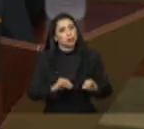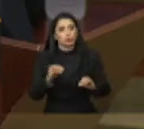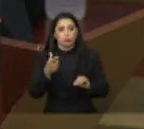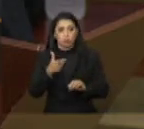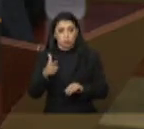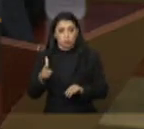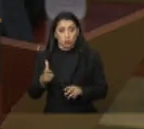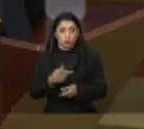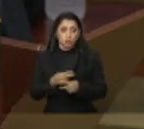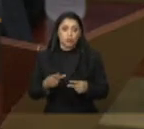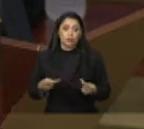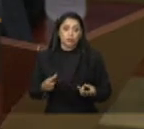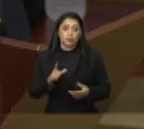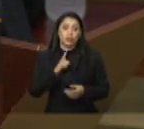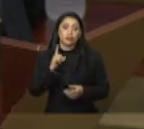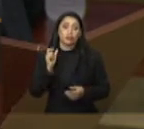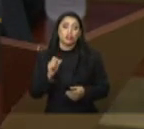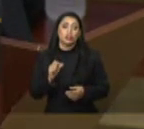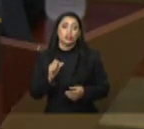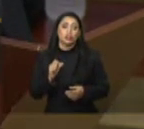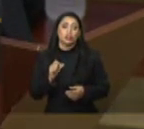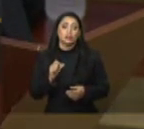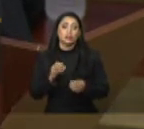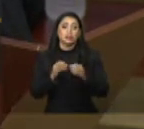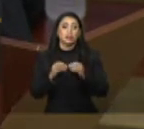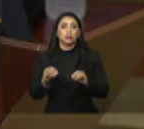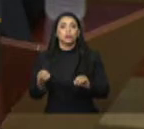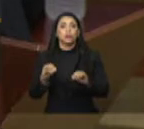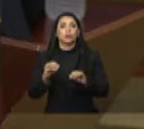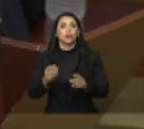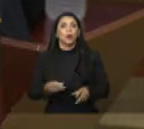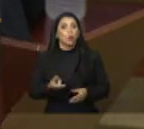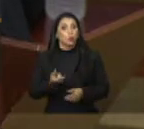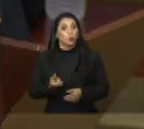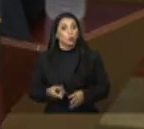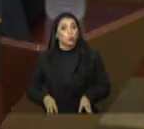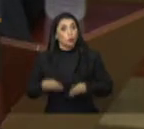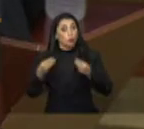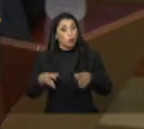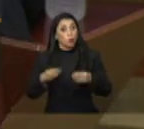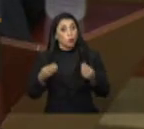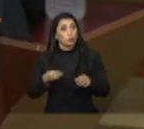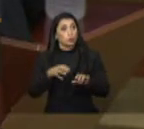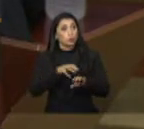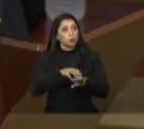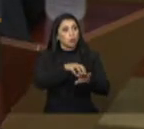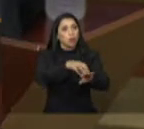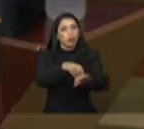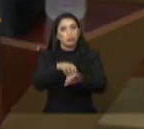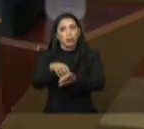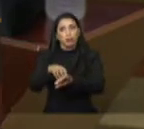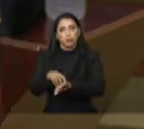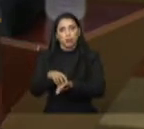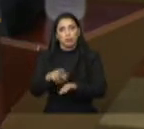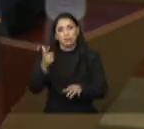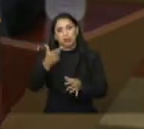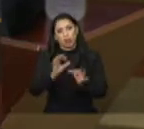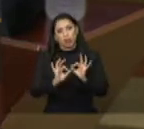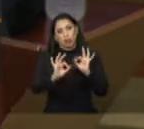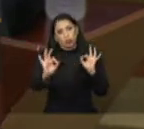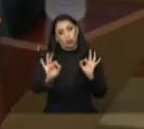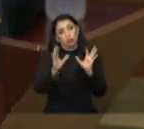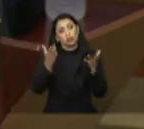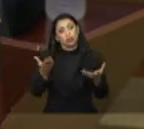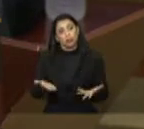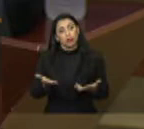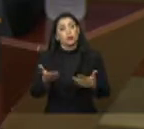outras medidas disponibilização de ônibus para levar as crianças para outra escola ou creche em outra localidade em síntese cabe